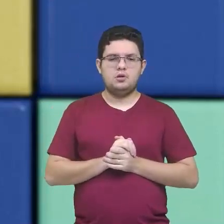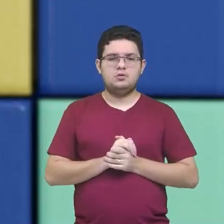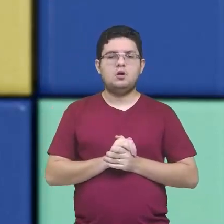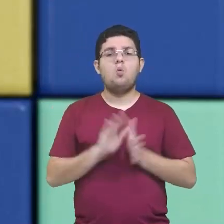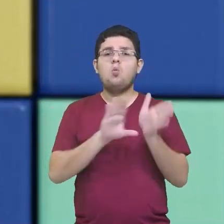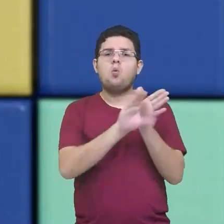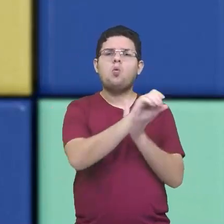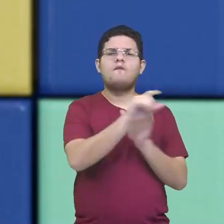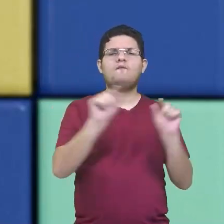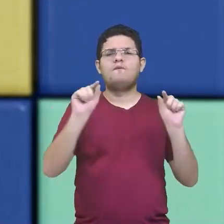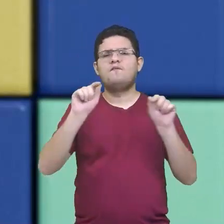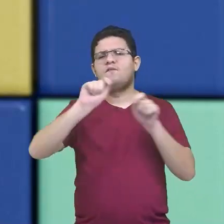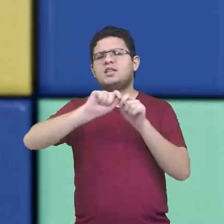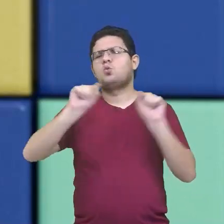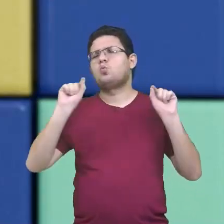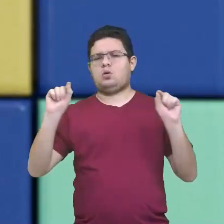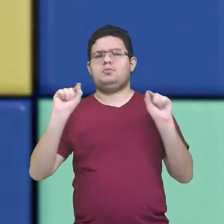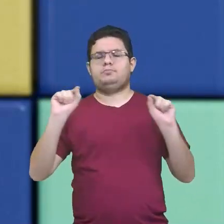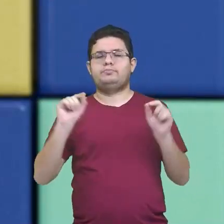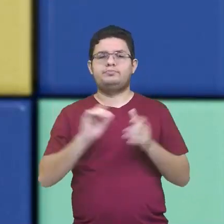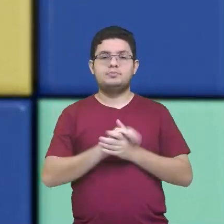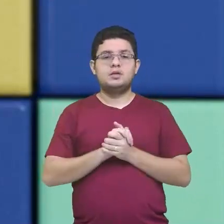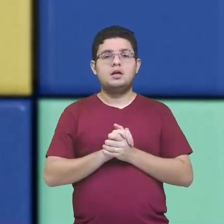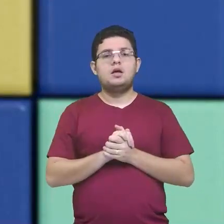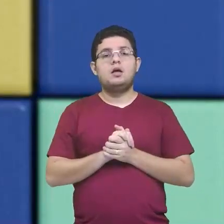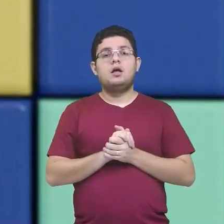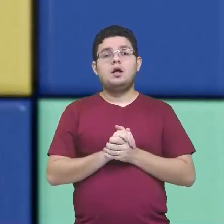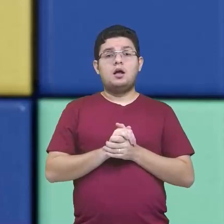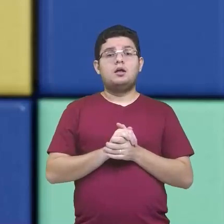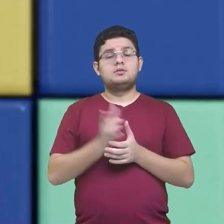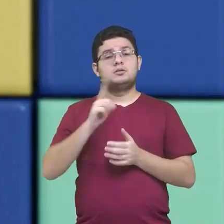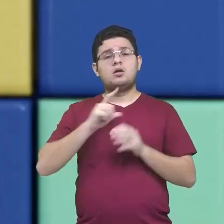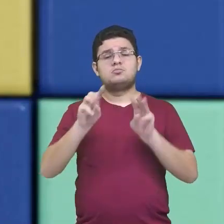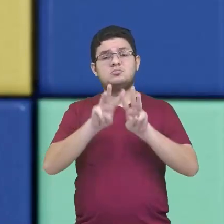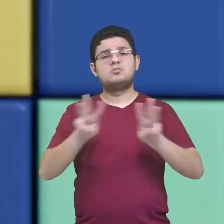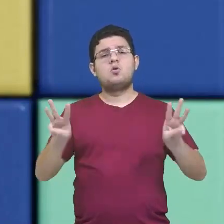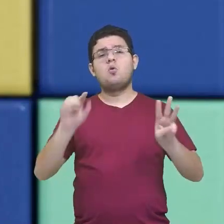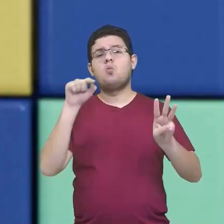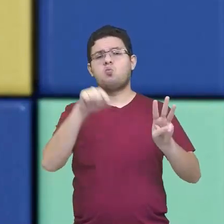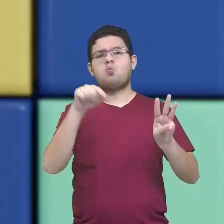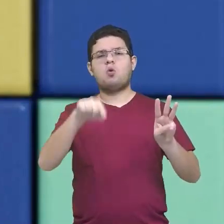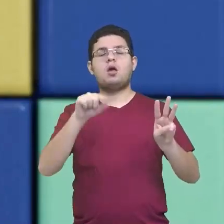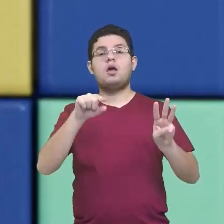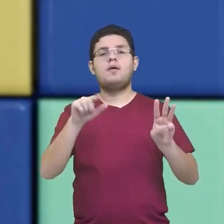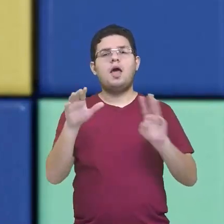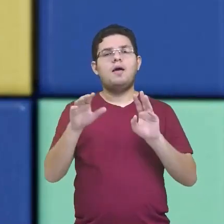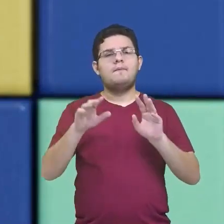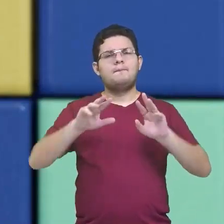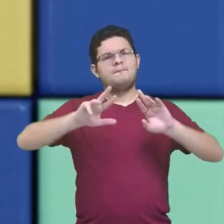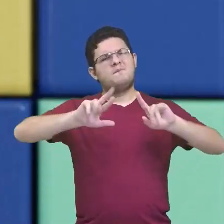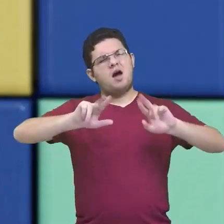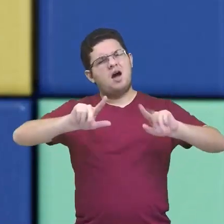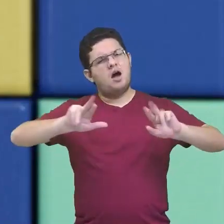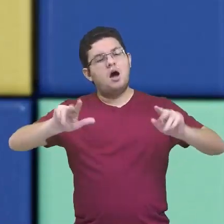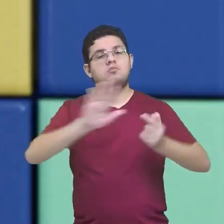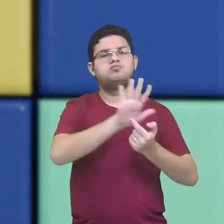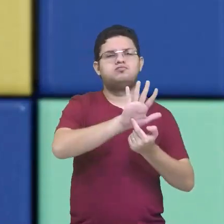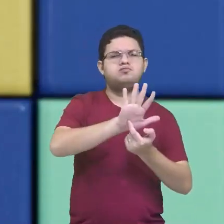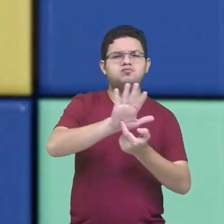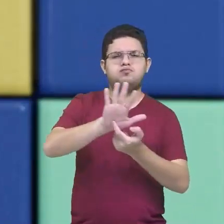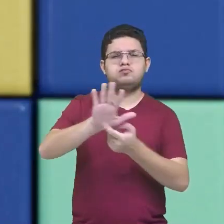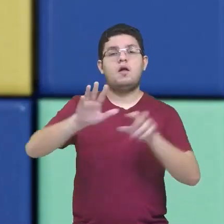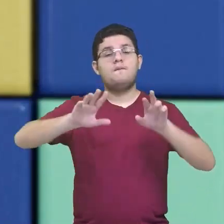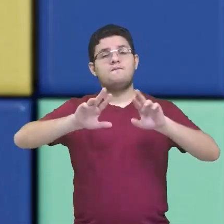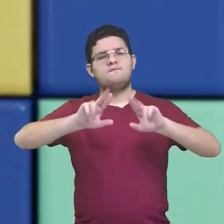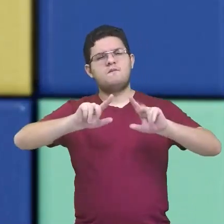né? Ela concentrou nesse site aí diversas exposições, né, de diversos museus, contando